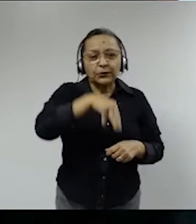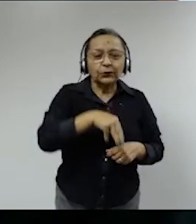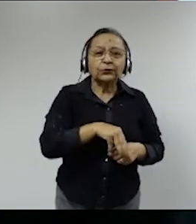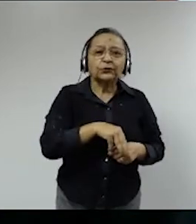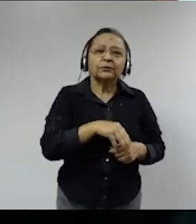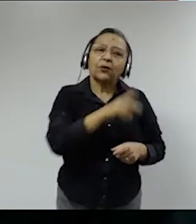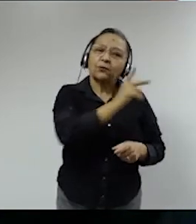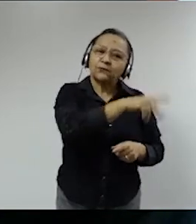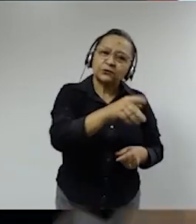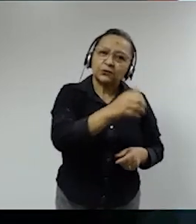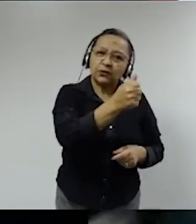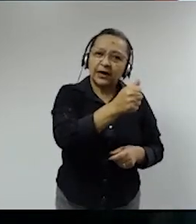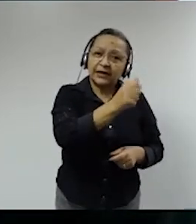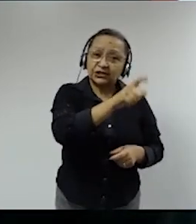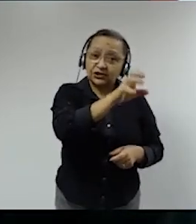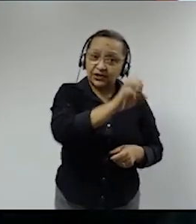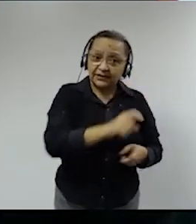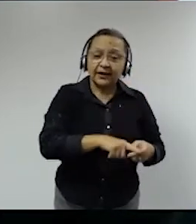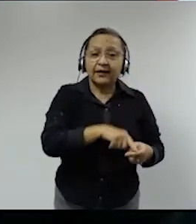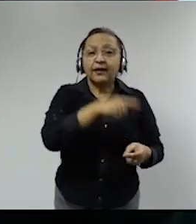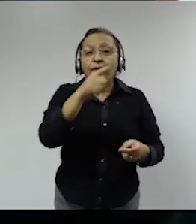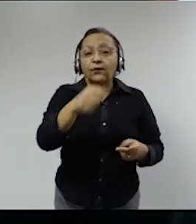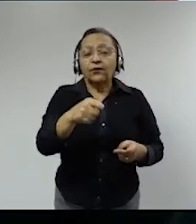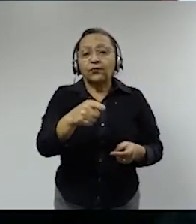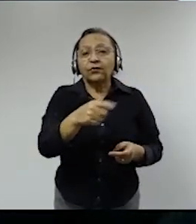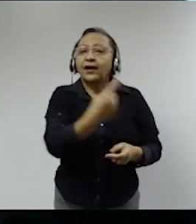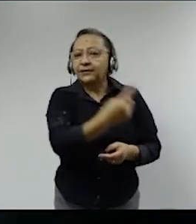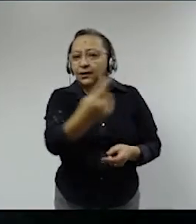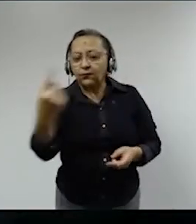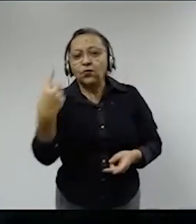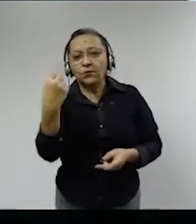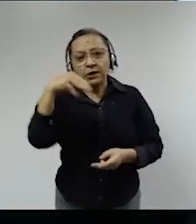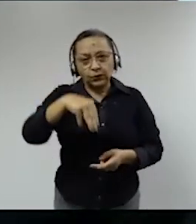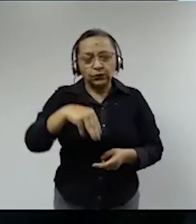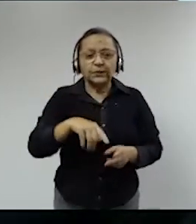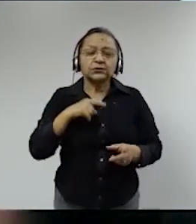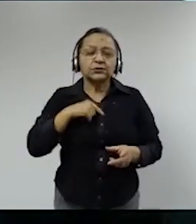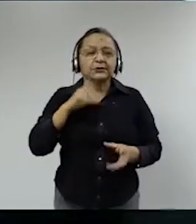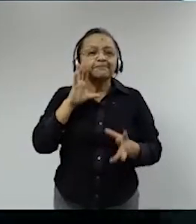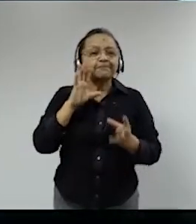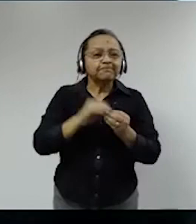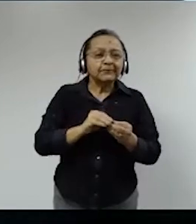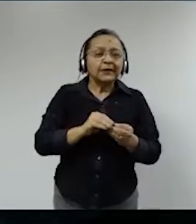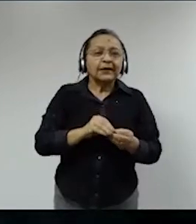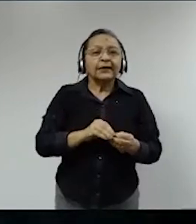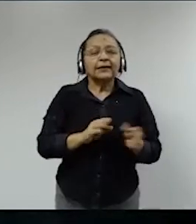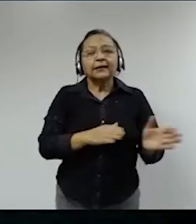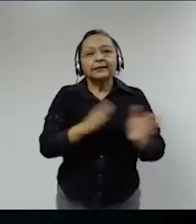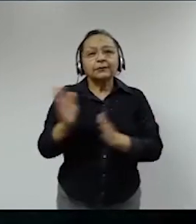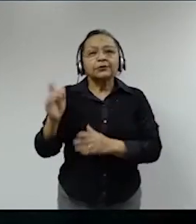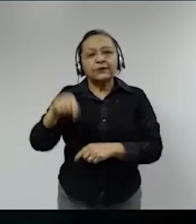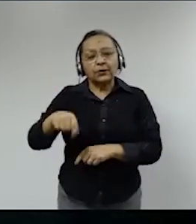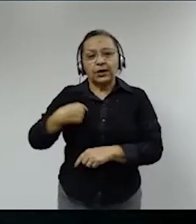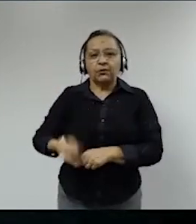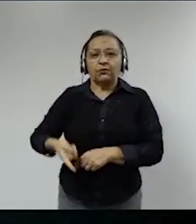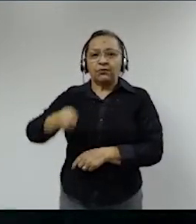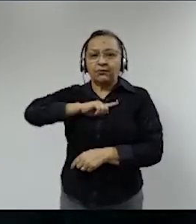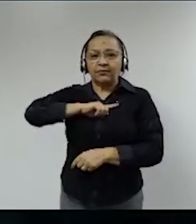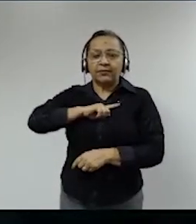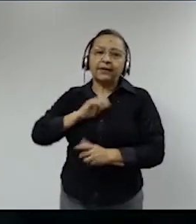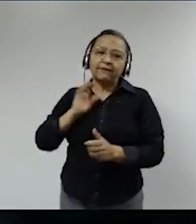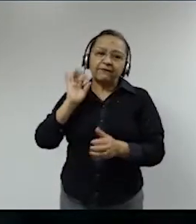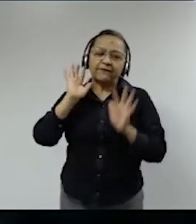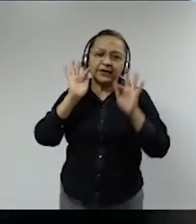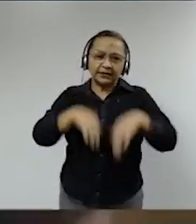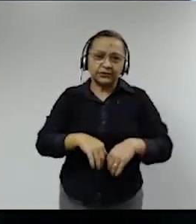Alexandre Barreto, Alexandre Cordeiro e a Raquel para as suas considerações, e o tempo restante eu encerro o evento. Doutor Alexandre Barreto, mais